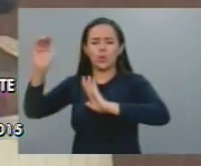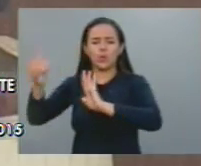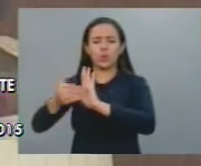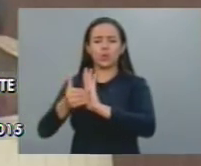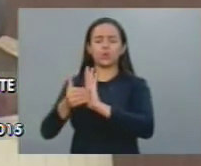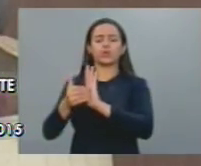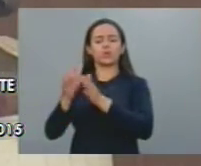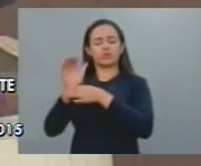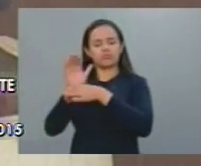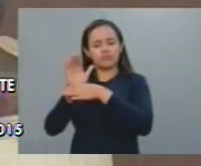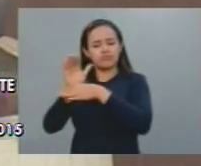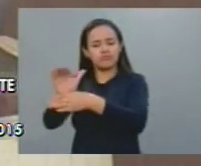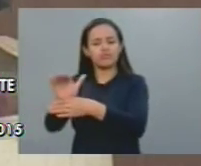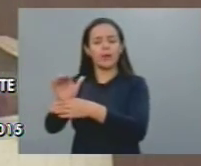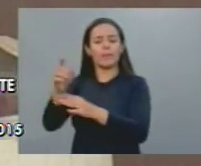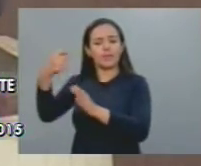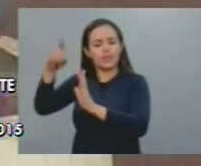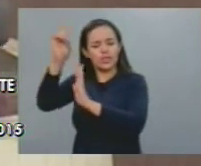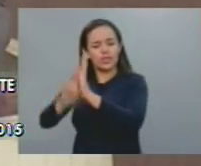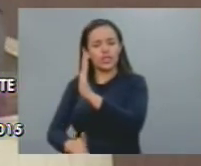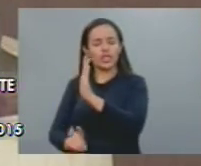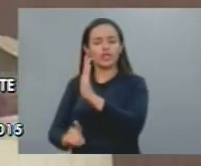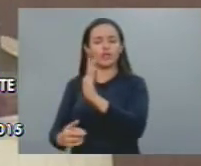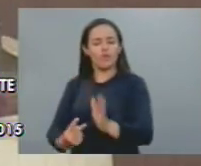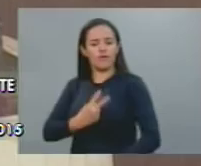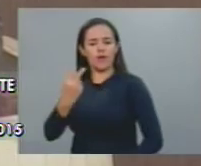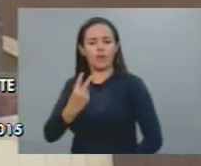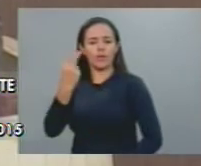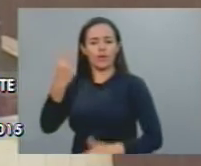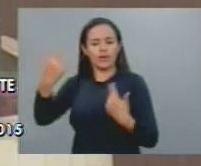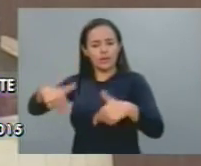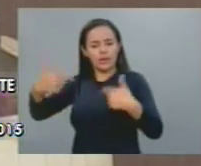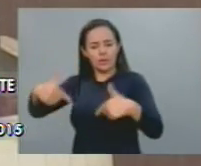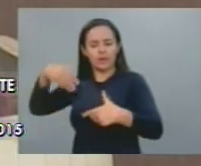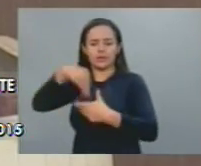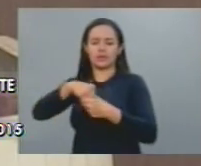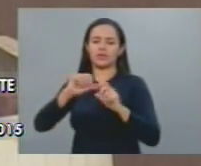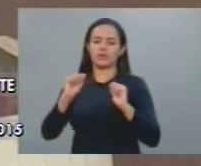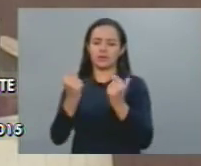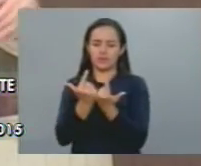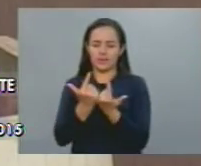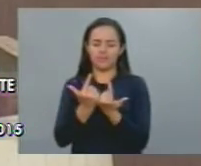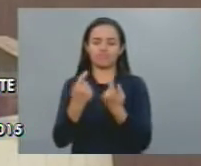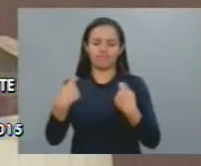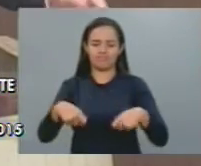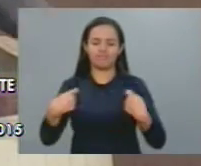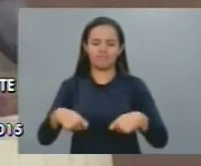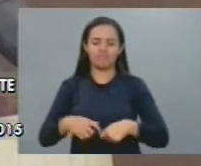ser valorizados nos seus direitos, na sua condição de trabalhadores aqui da casa.